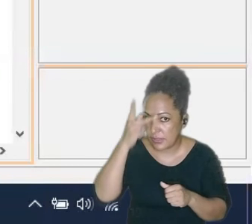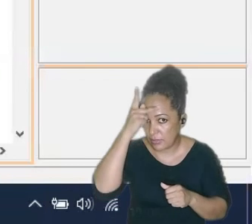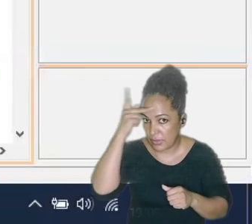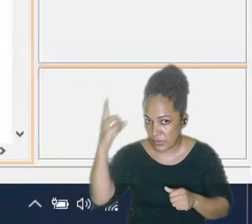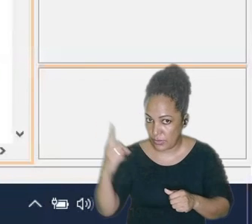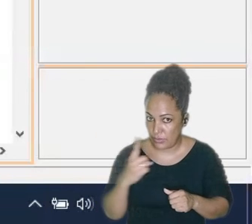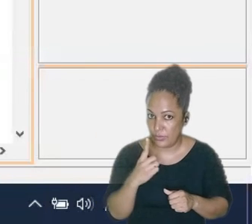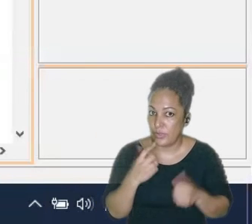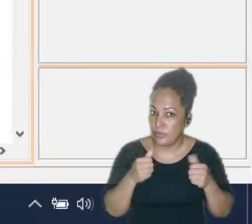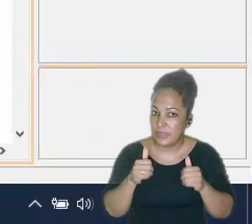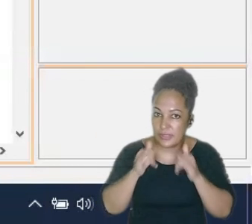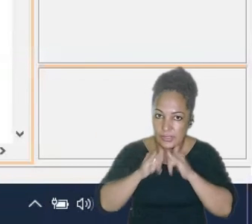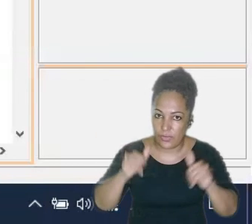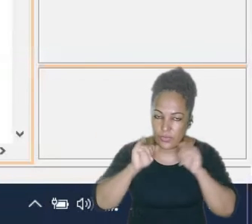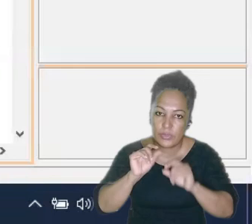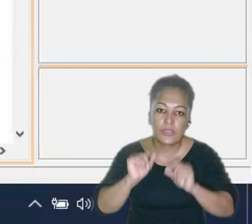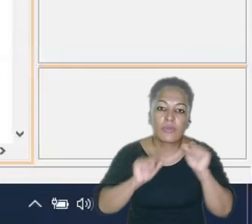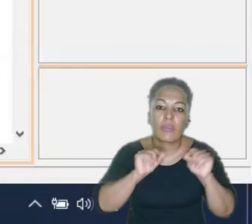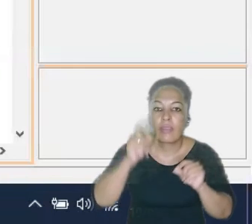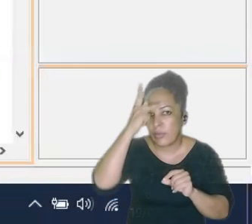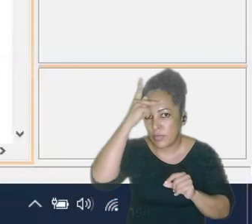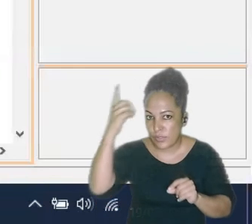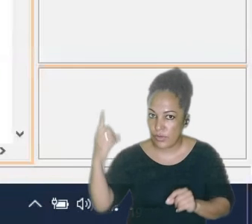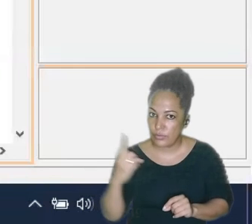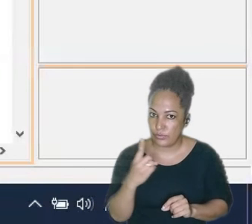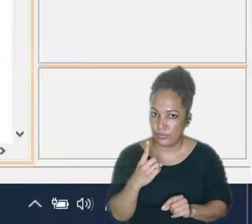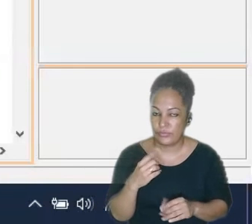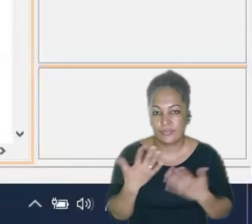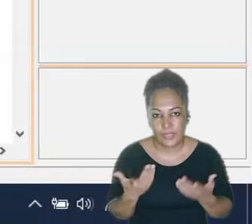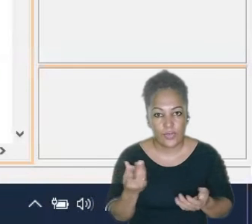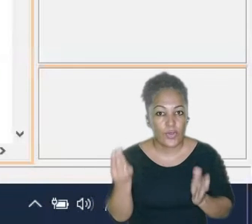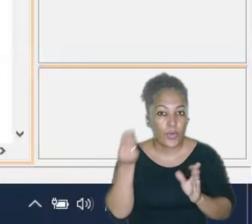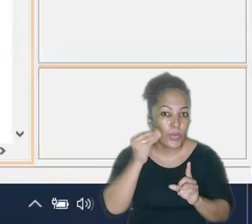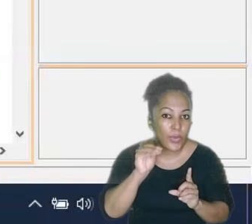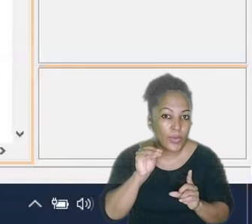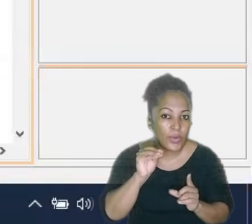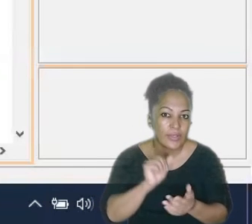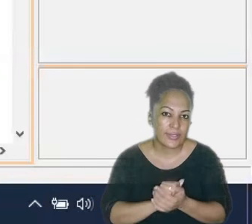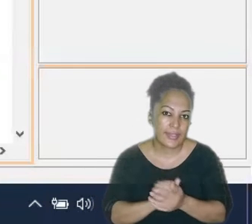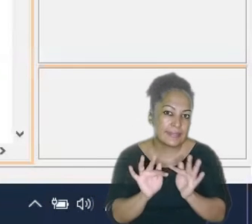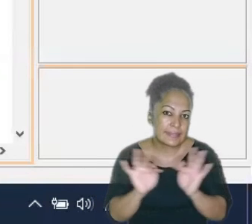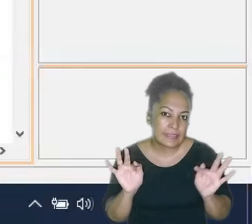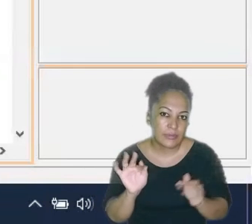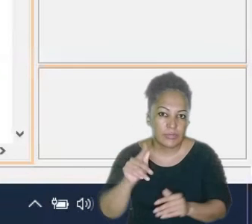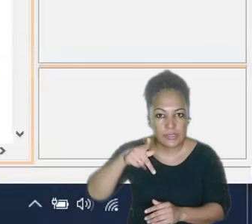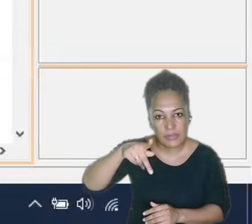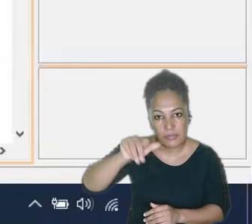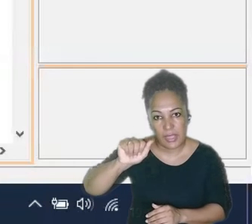a venda precisa do passageiro, não precisa? Não precisa de uma informação aqui na venda de quem é o passageiro? Ah, então eu vou colocar um